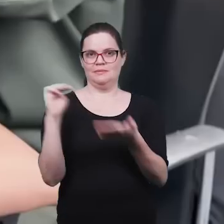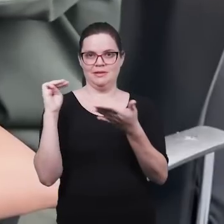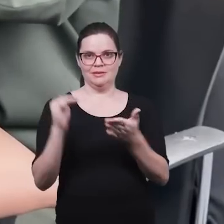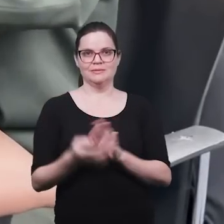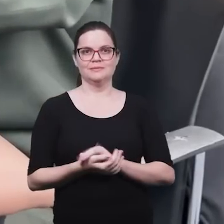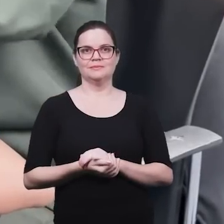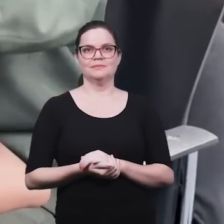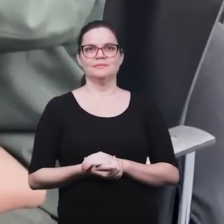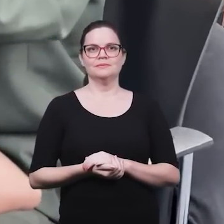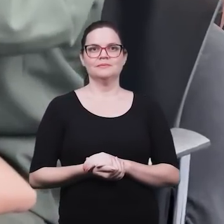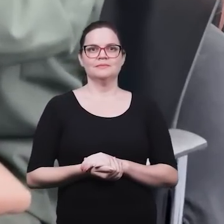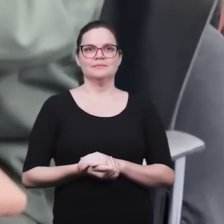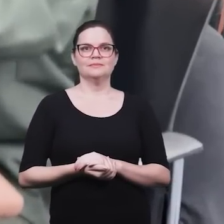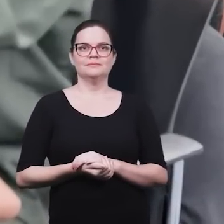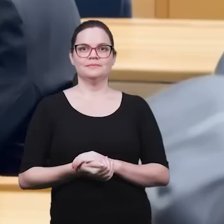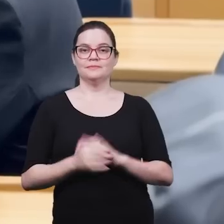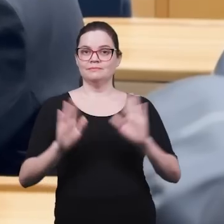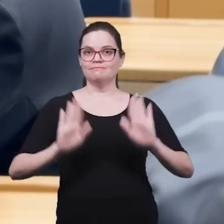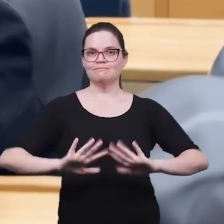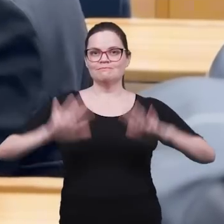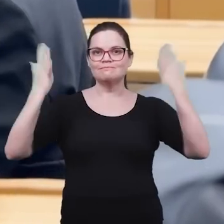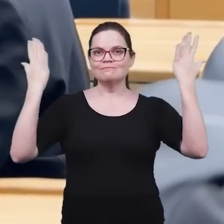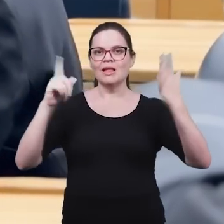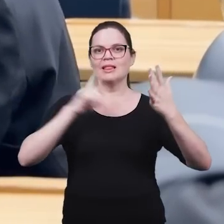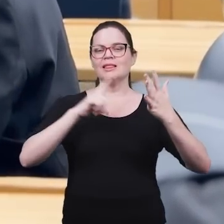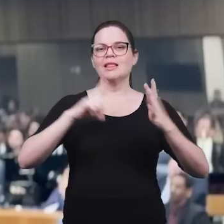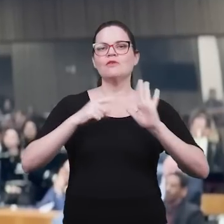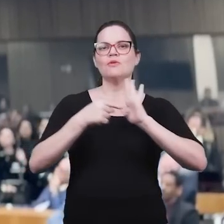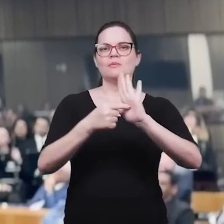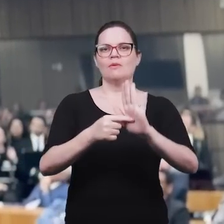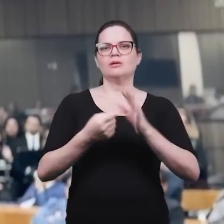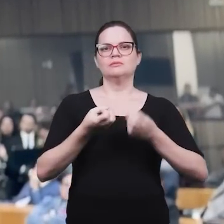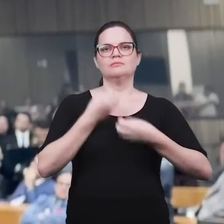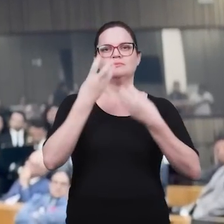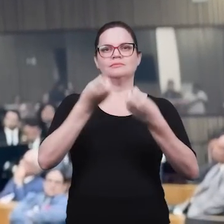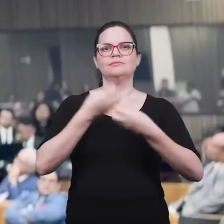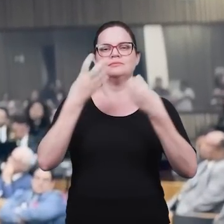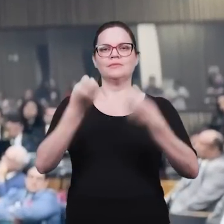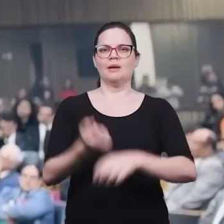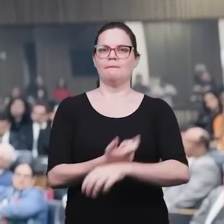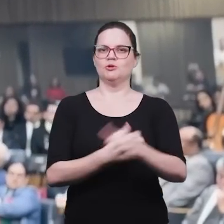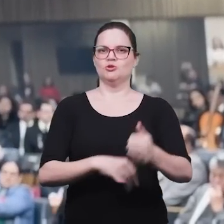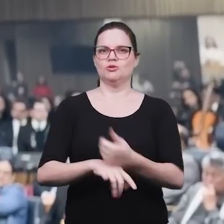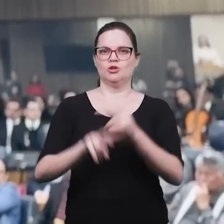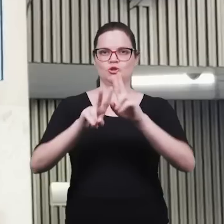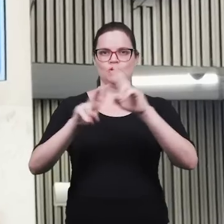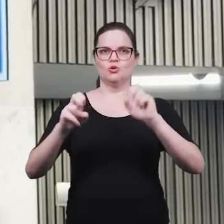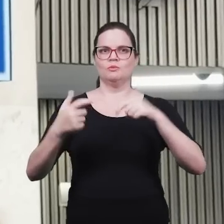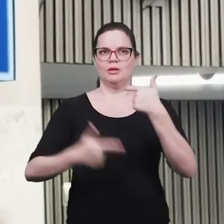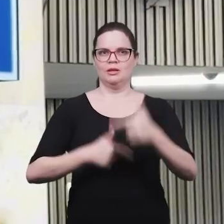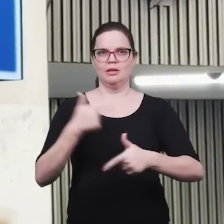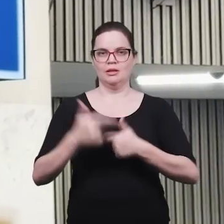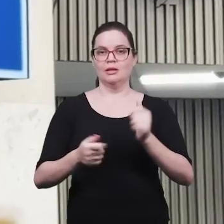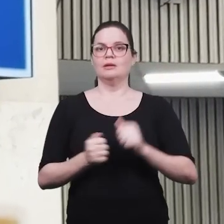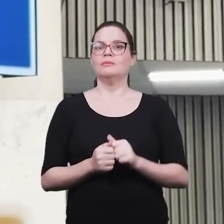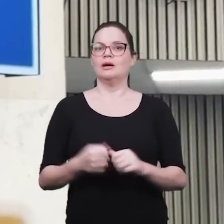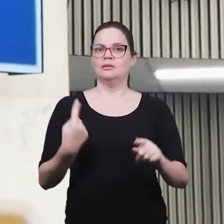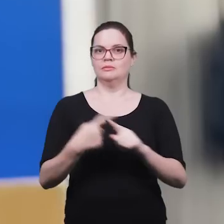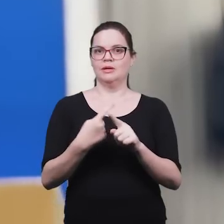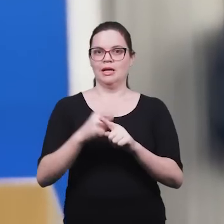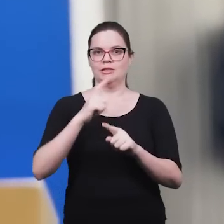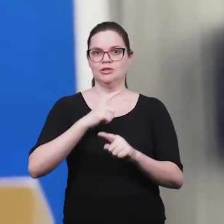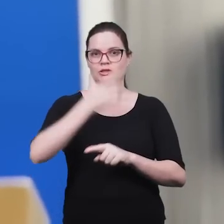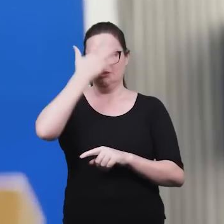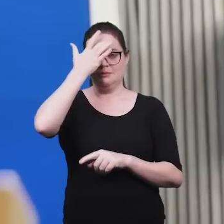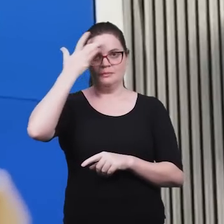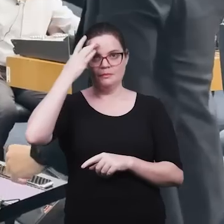Cristã Maranata. A cerimônia foi marcada por relatos emocionantes sobre este nobre trabalho, com o plenário completamente ocupado por membros